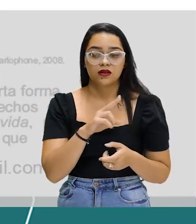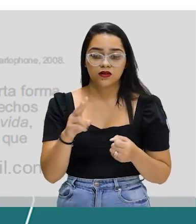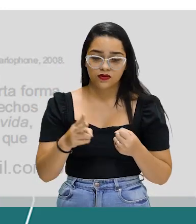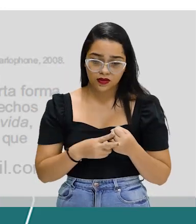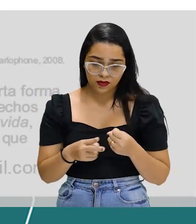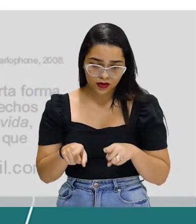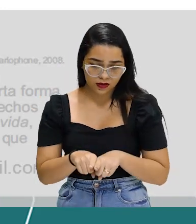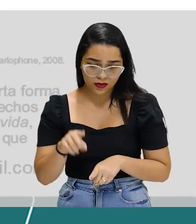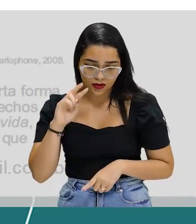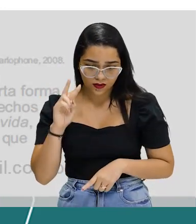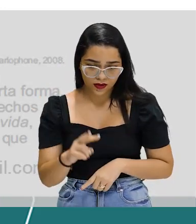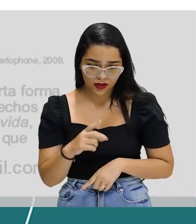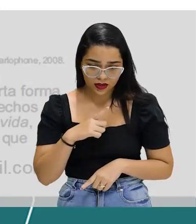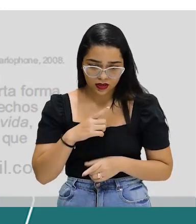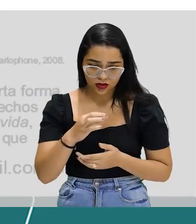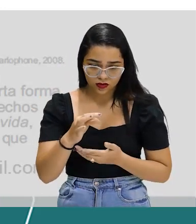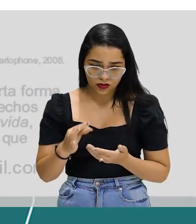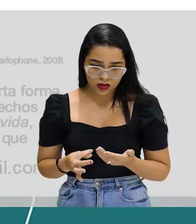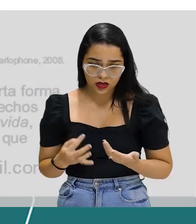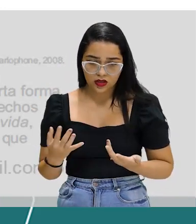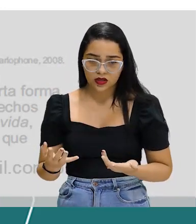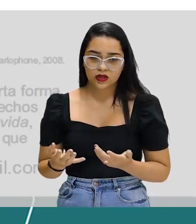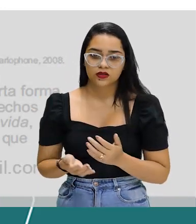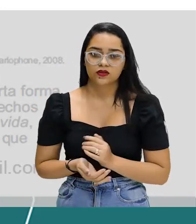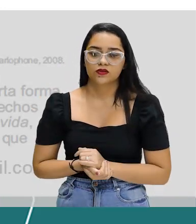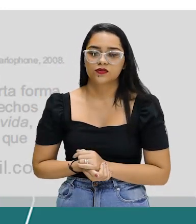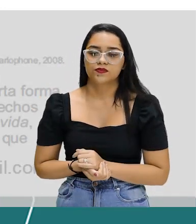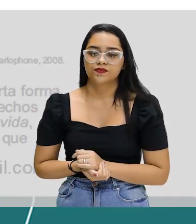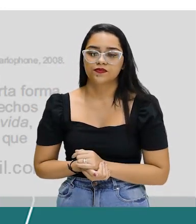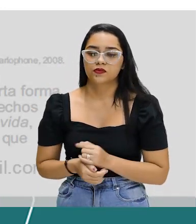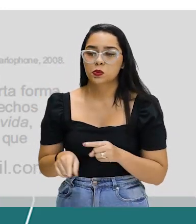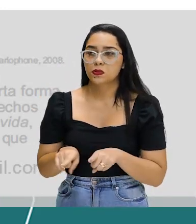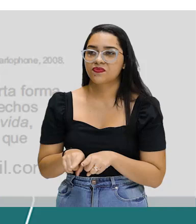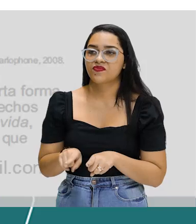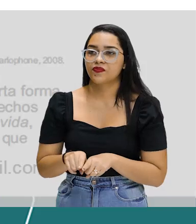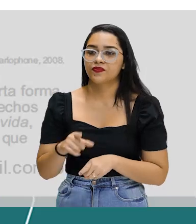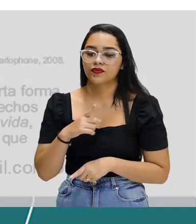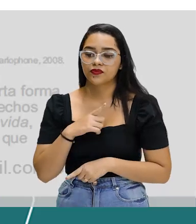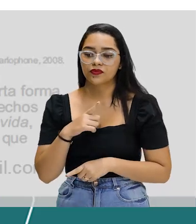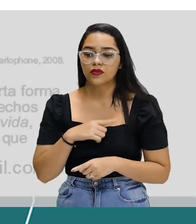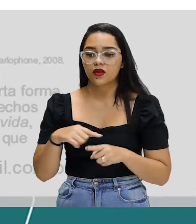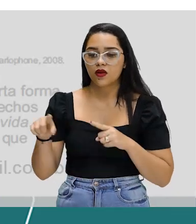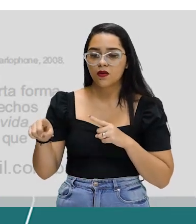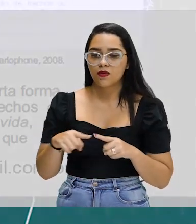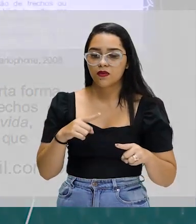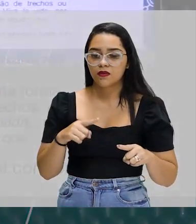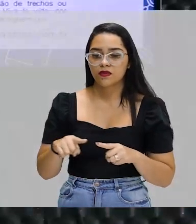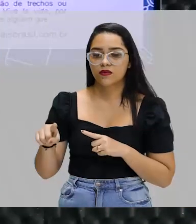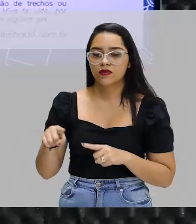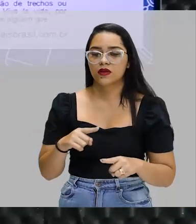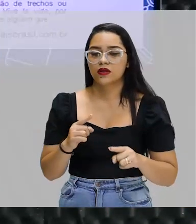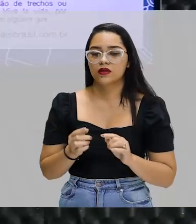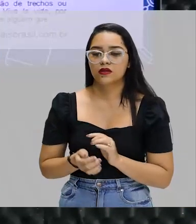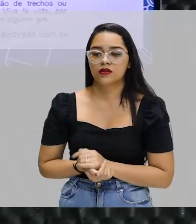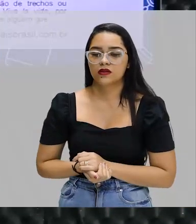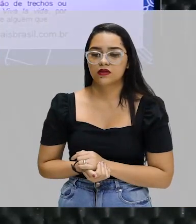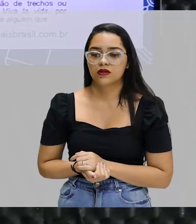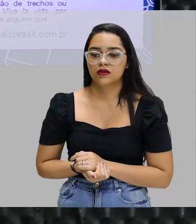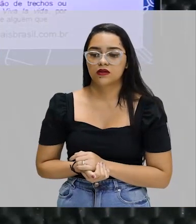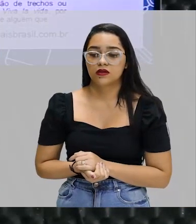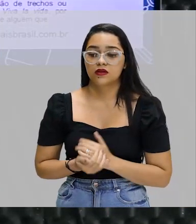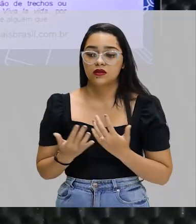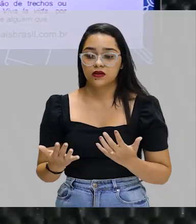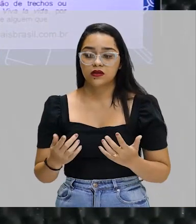verbal acompanhada de um texto, que é a parte verbal, e aqui o fragmento de uma música do Coldplay. Então, aqui